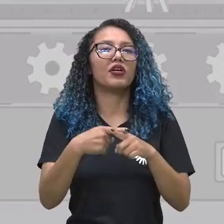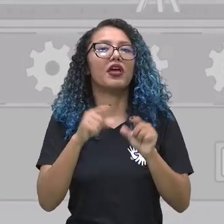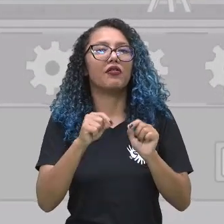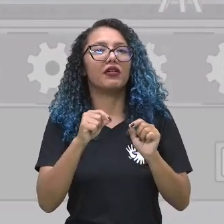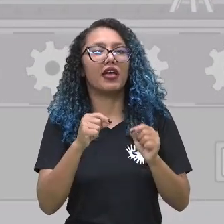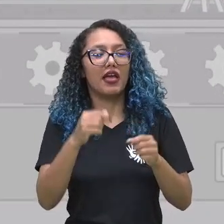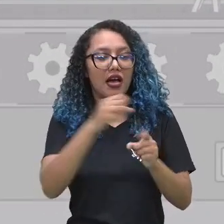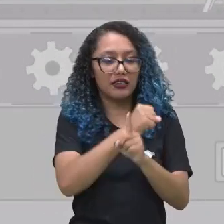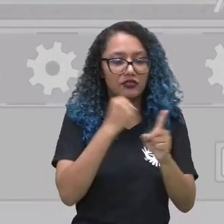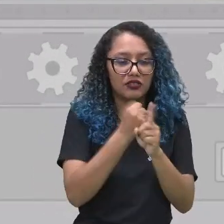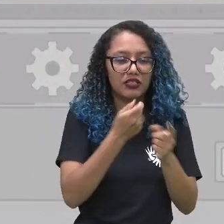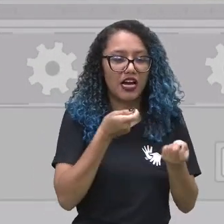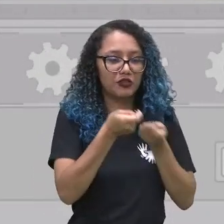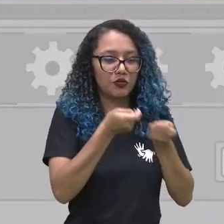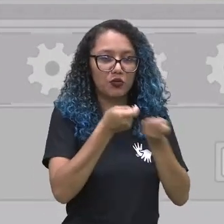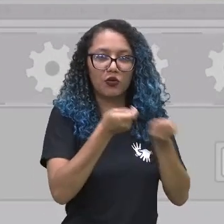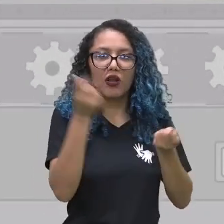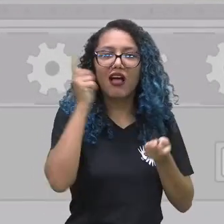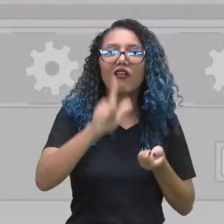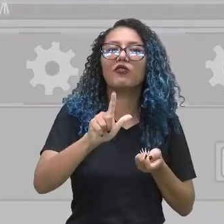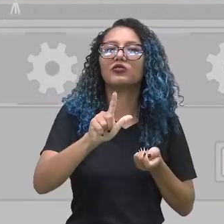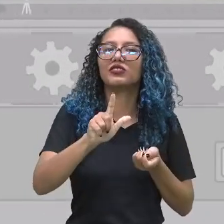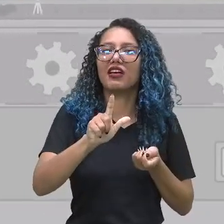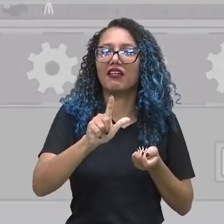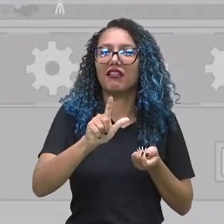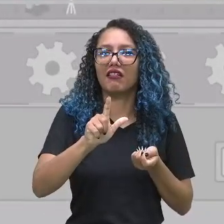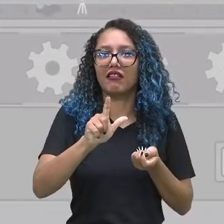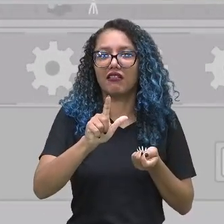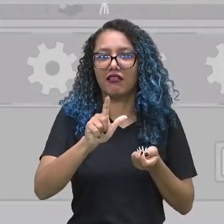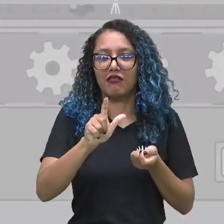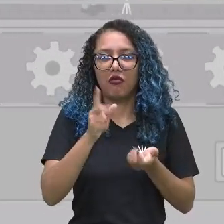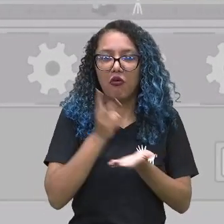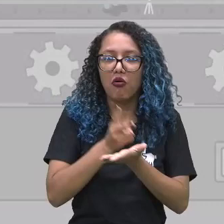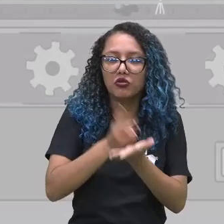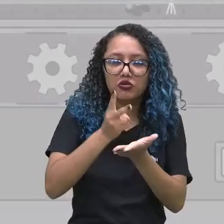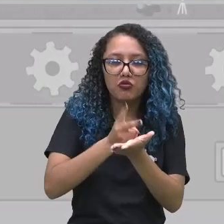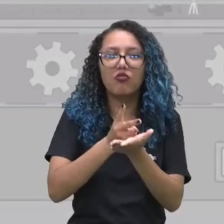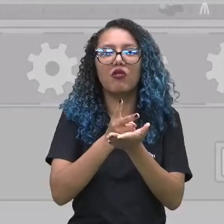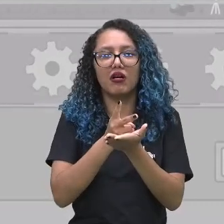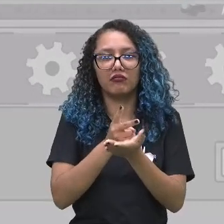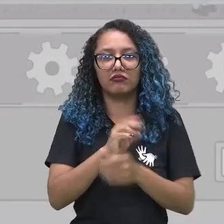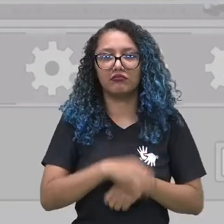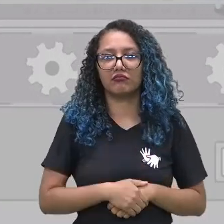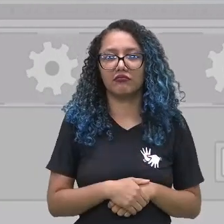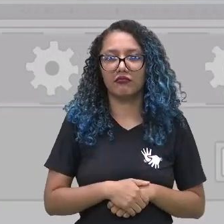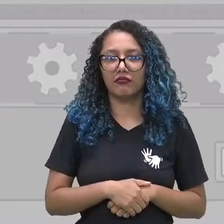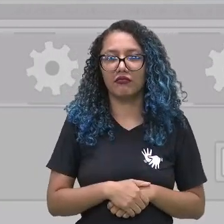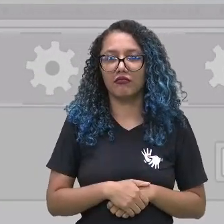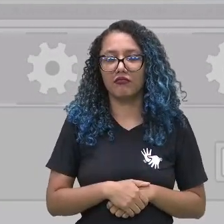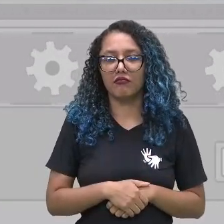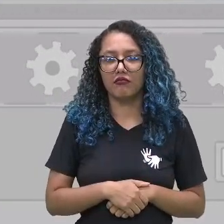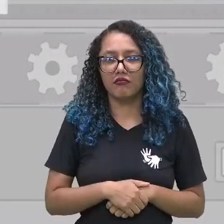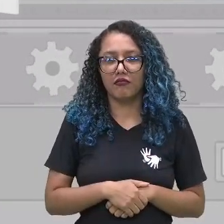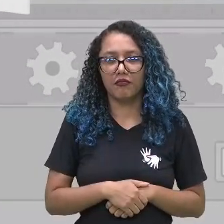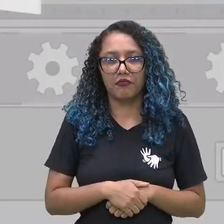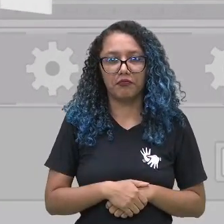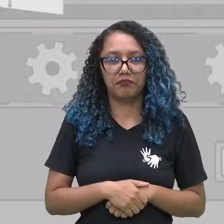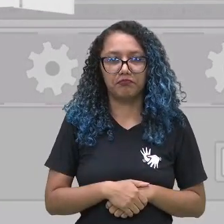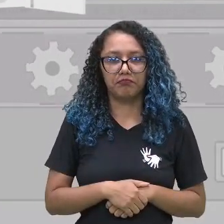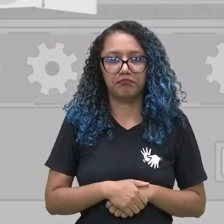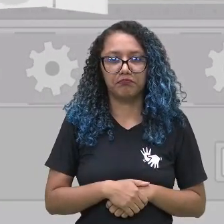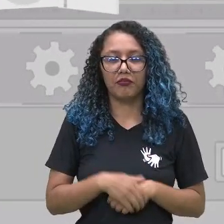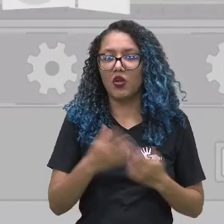a sociedade passiva, a sociedade sem questionar, a sociedade vivendo aquela vida,